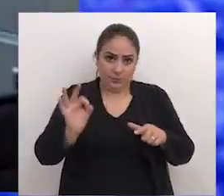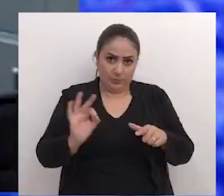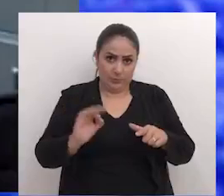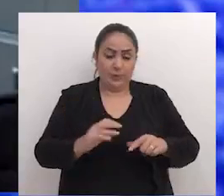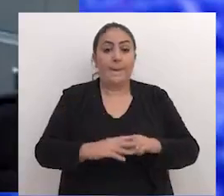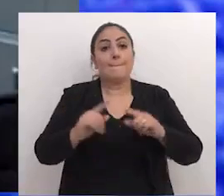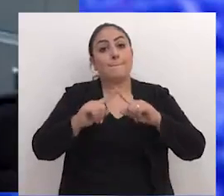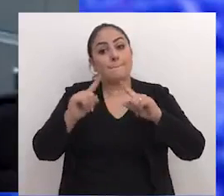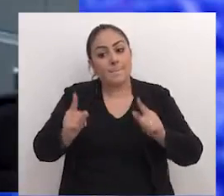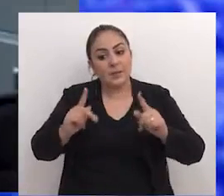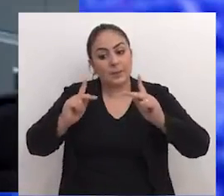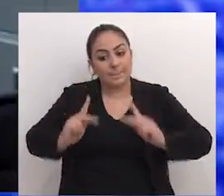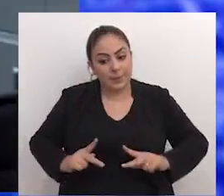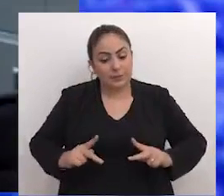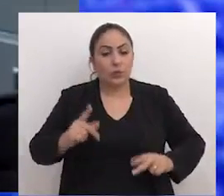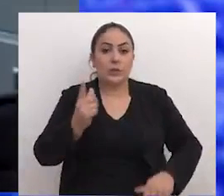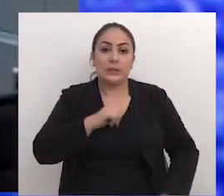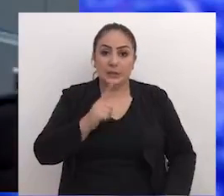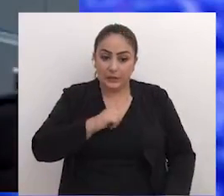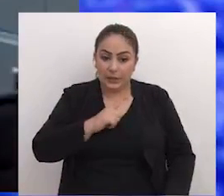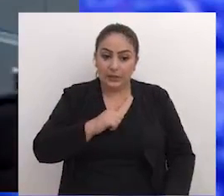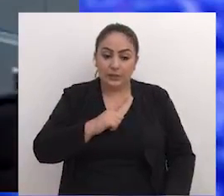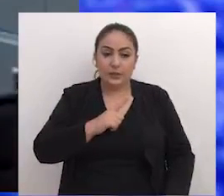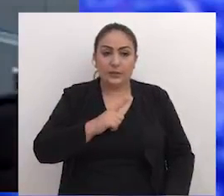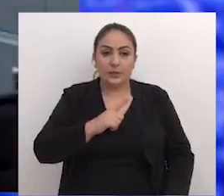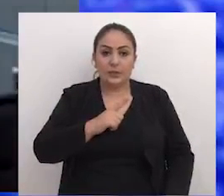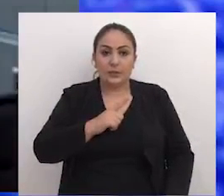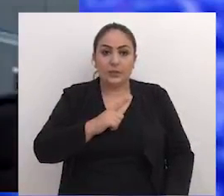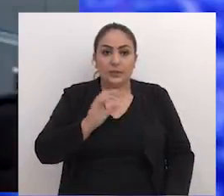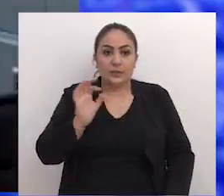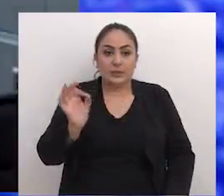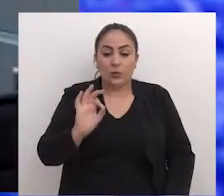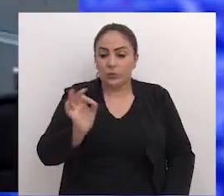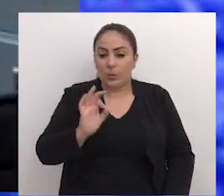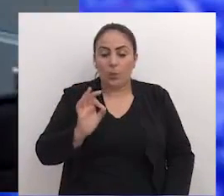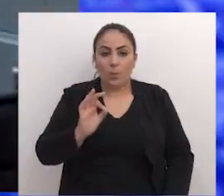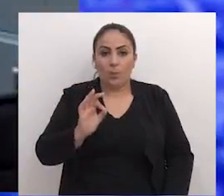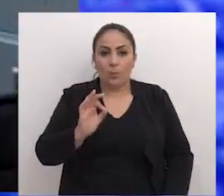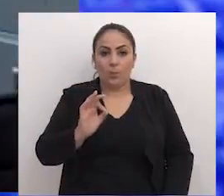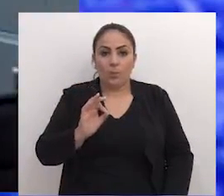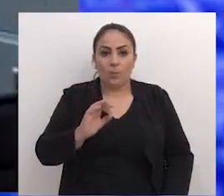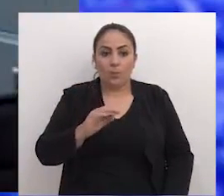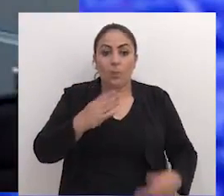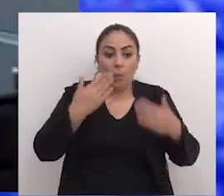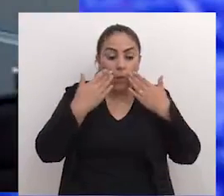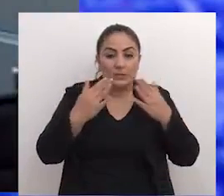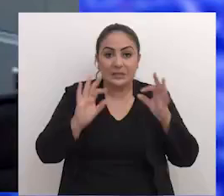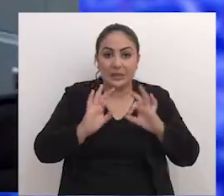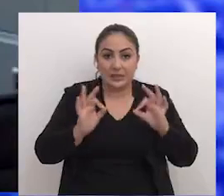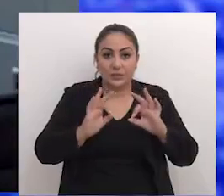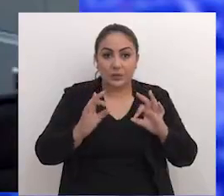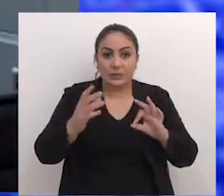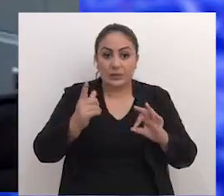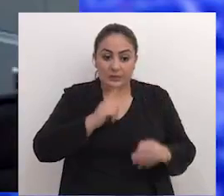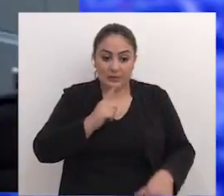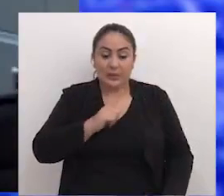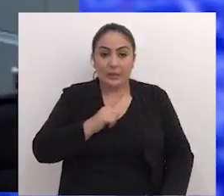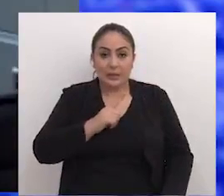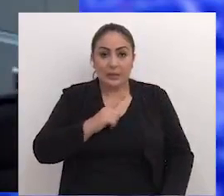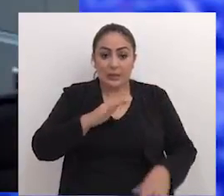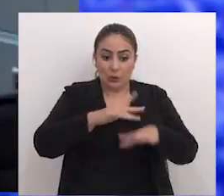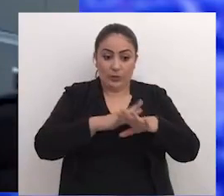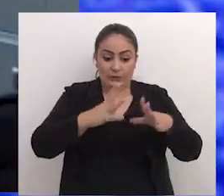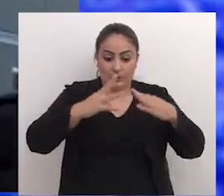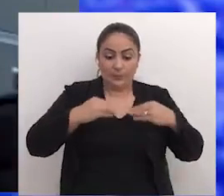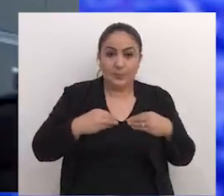benefício. Agora, aquelas pessoas que ainda que não tenham nenhum sintoma, elas são acometidas pelo benefício,